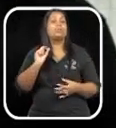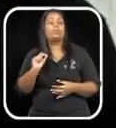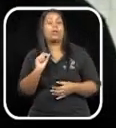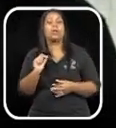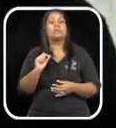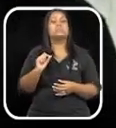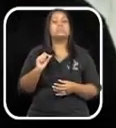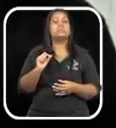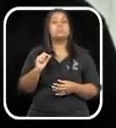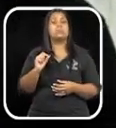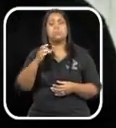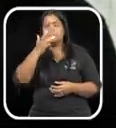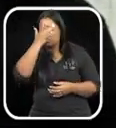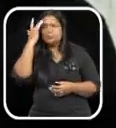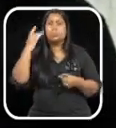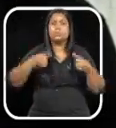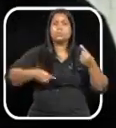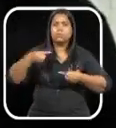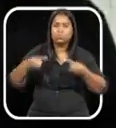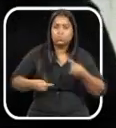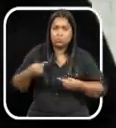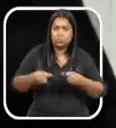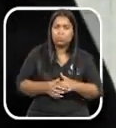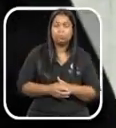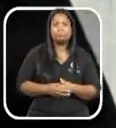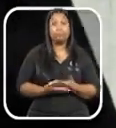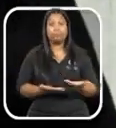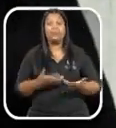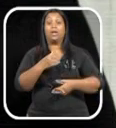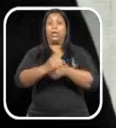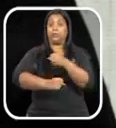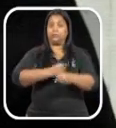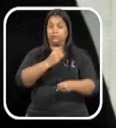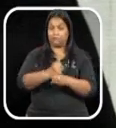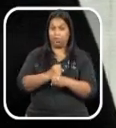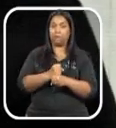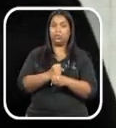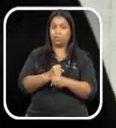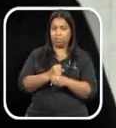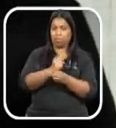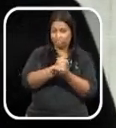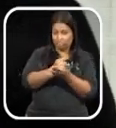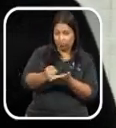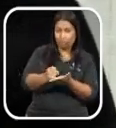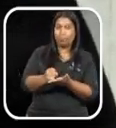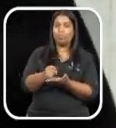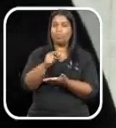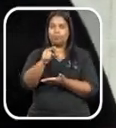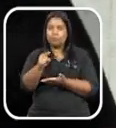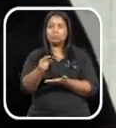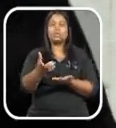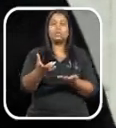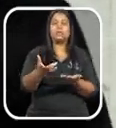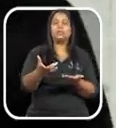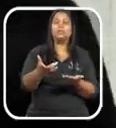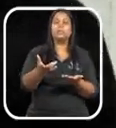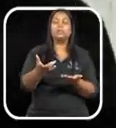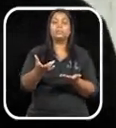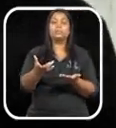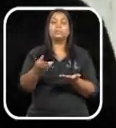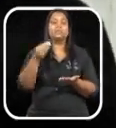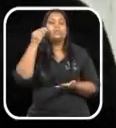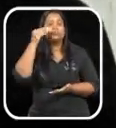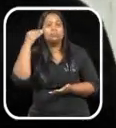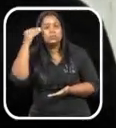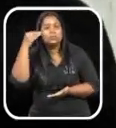veio de uma experiência, saiu vereador, deputado, volta vereador de uma experiência mais macro,